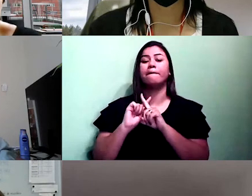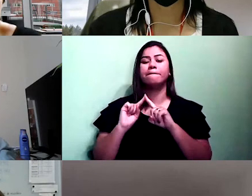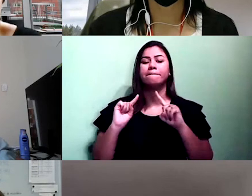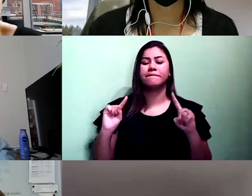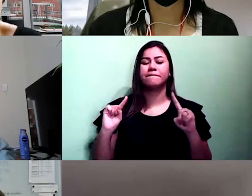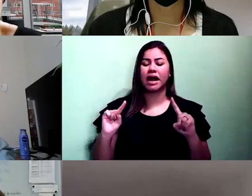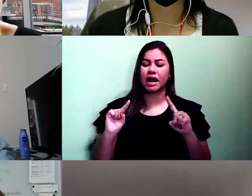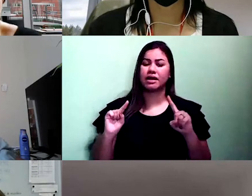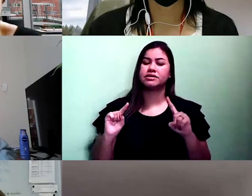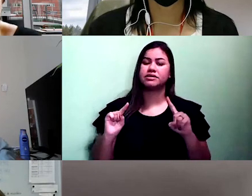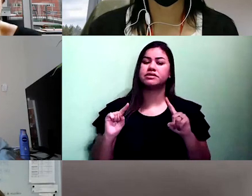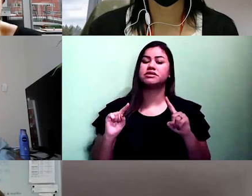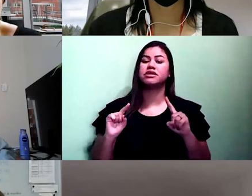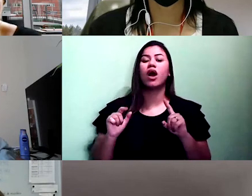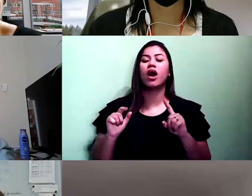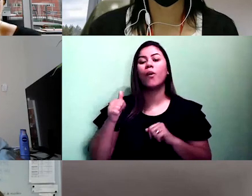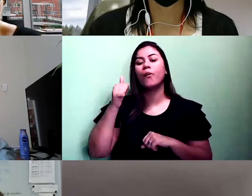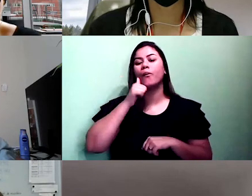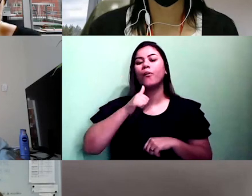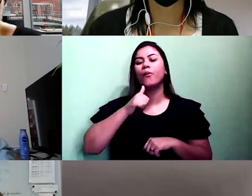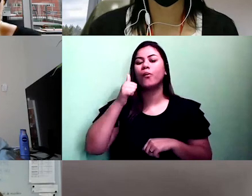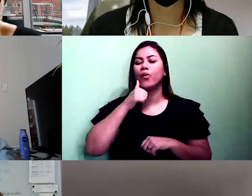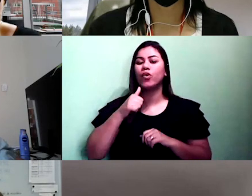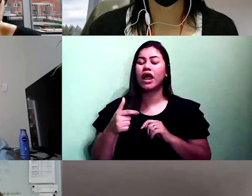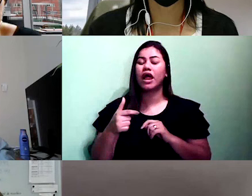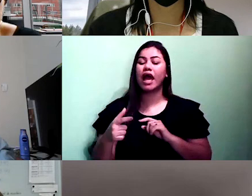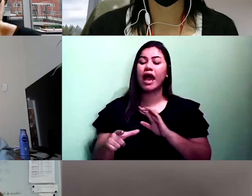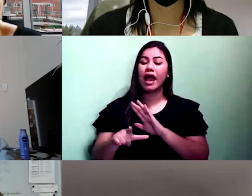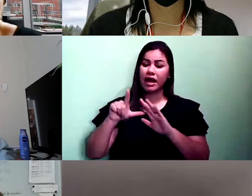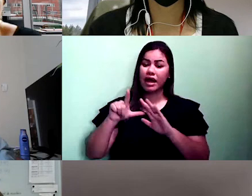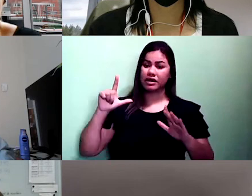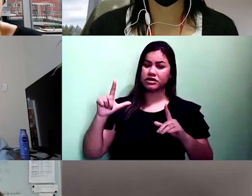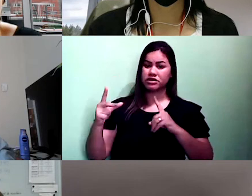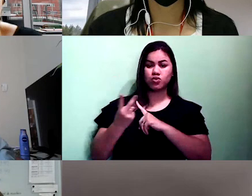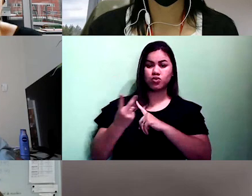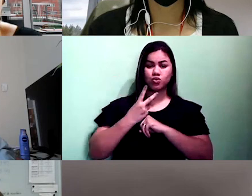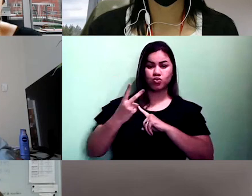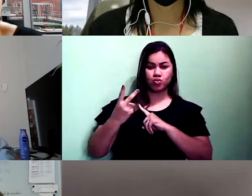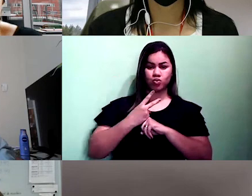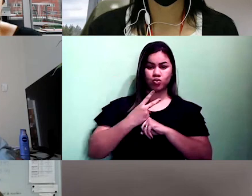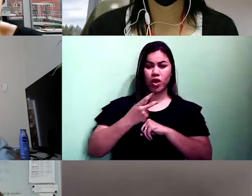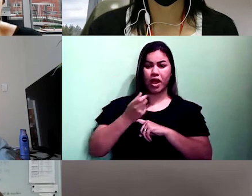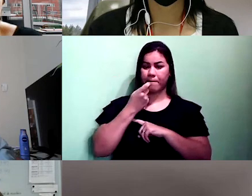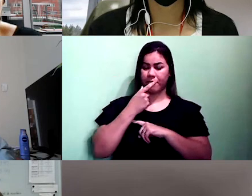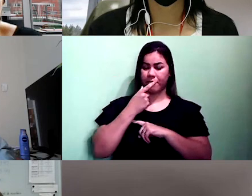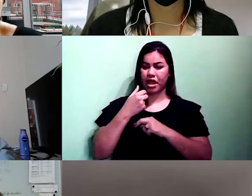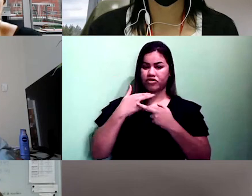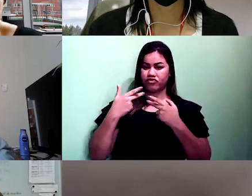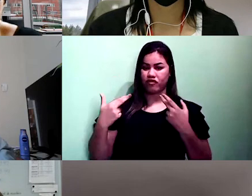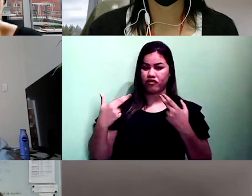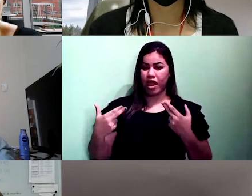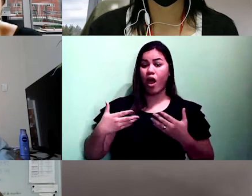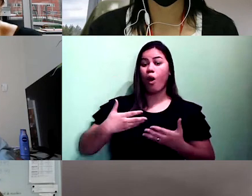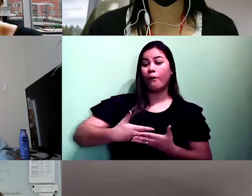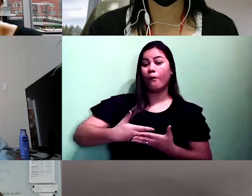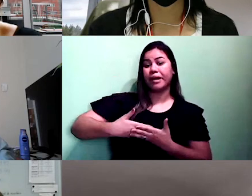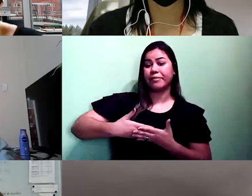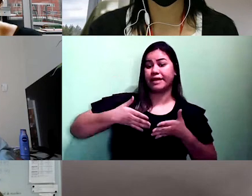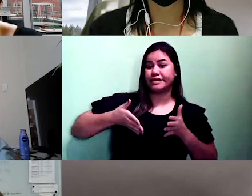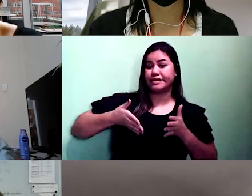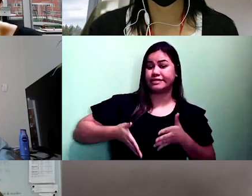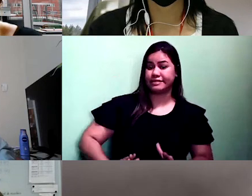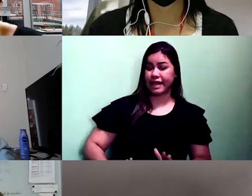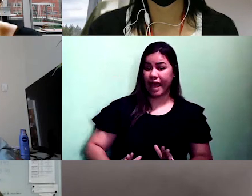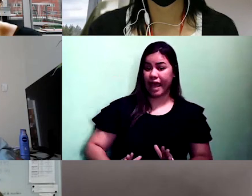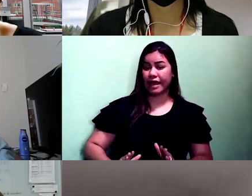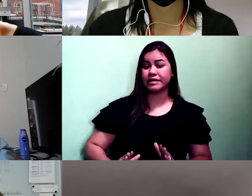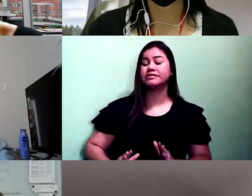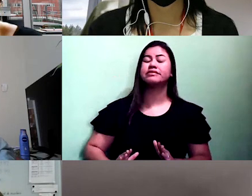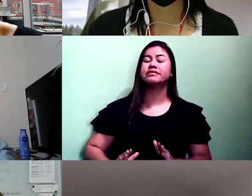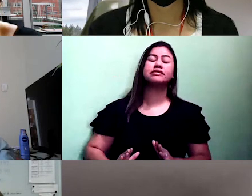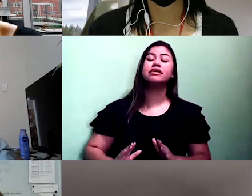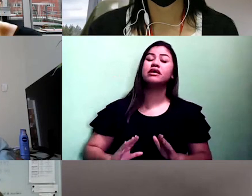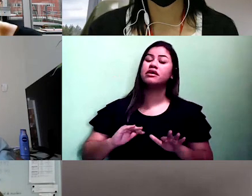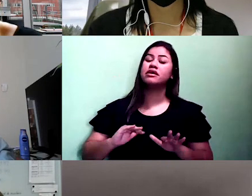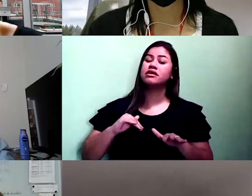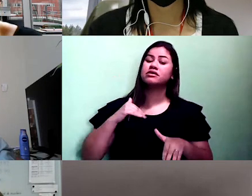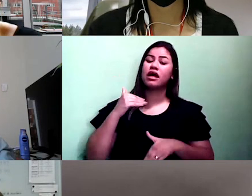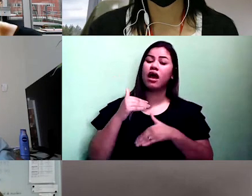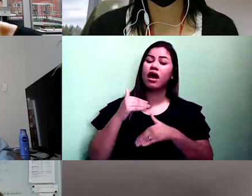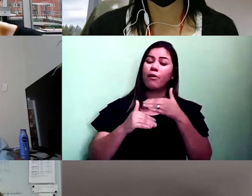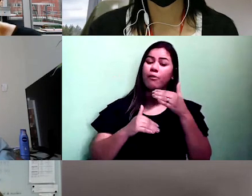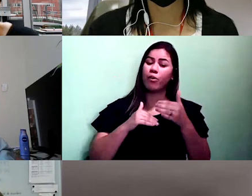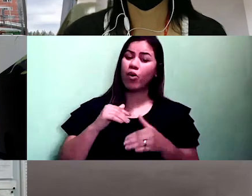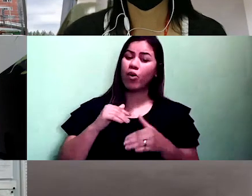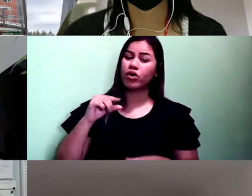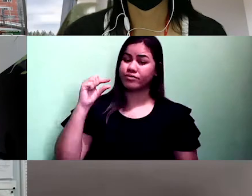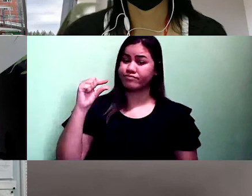tá? Tem só uma pequena chance, esse bebê, né, que teve a mãe que tratou,